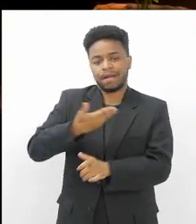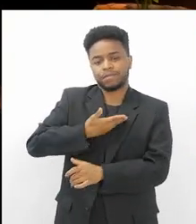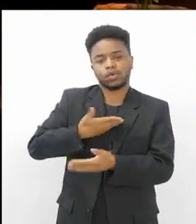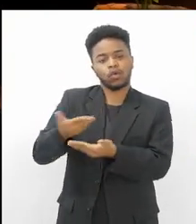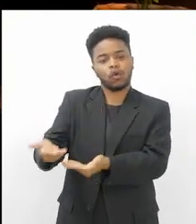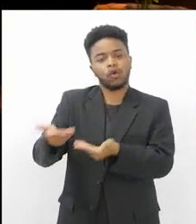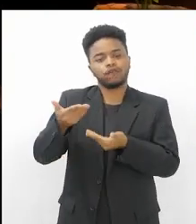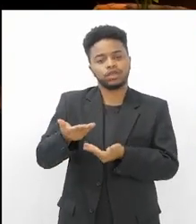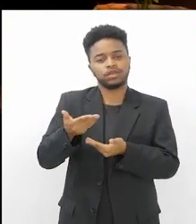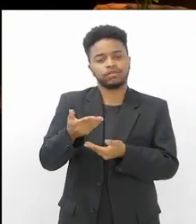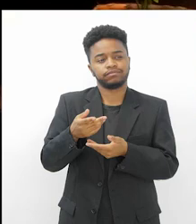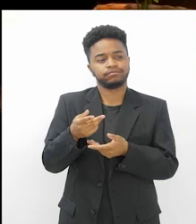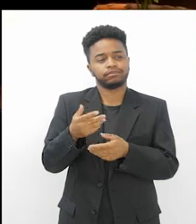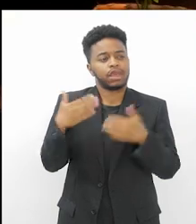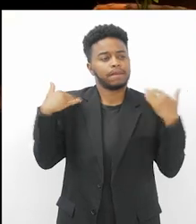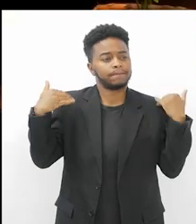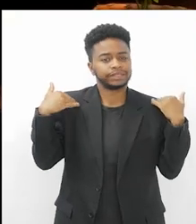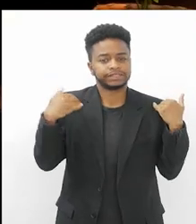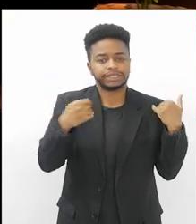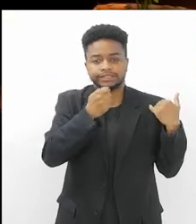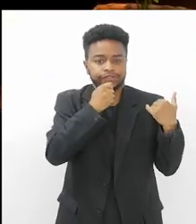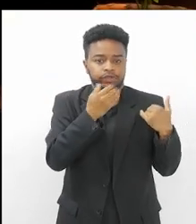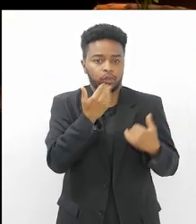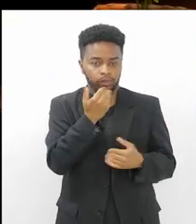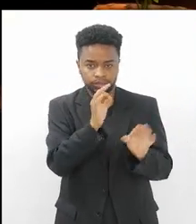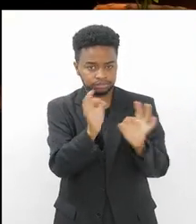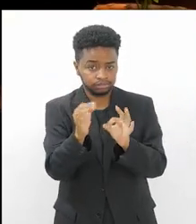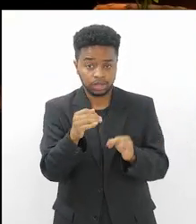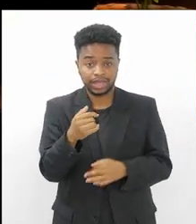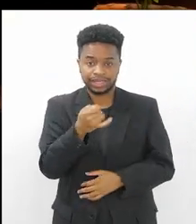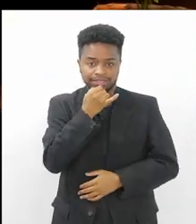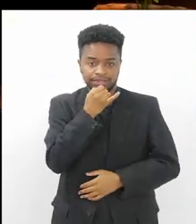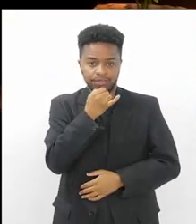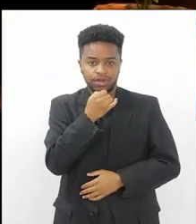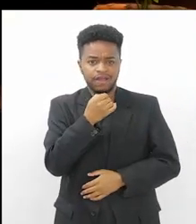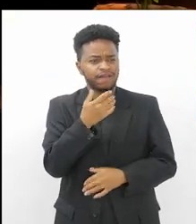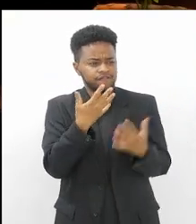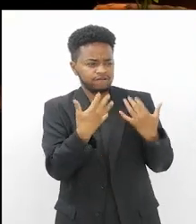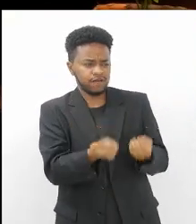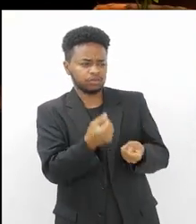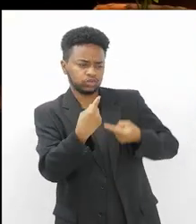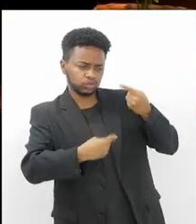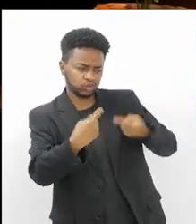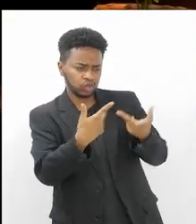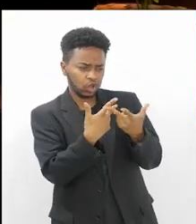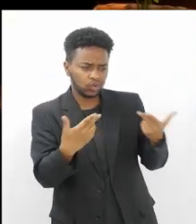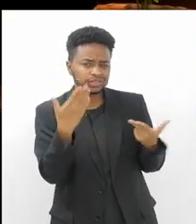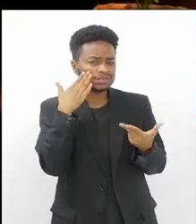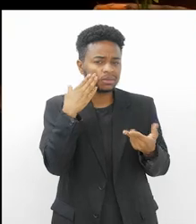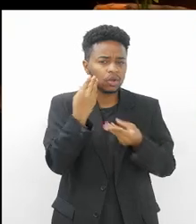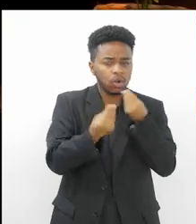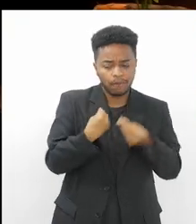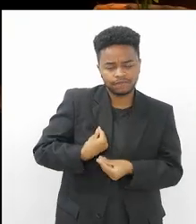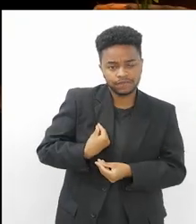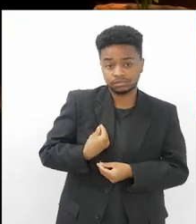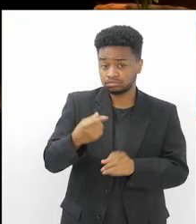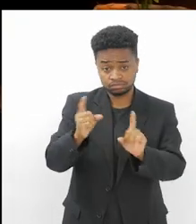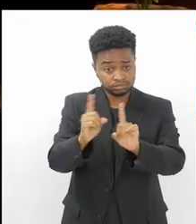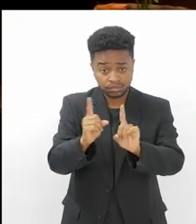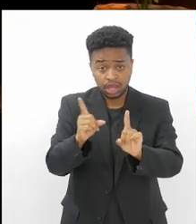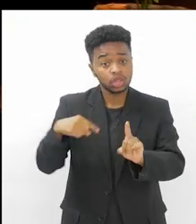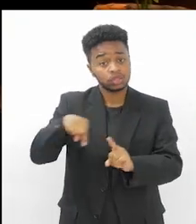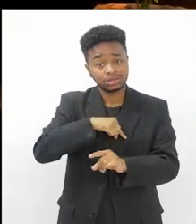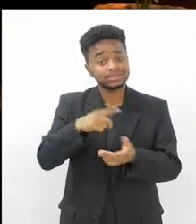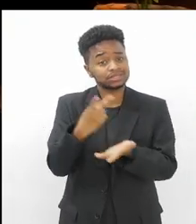é convidado para lugar nenhum que não seja para comer. Ninguém te convida para dizer assim, olha, vamos discutir as coisas, ver como é que as